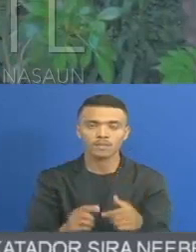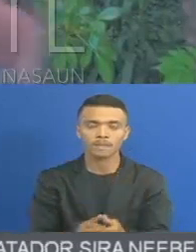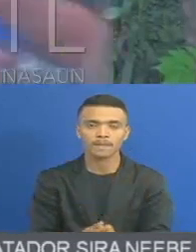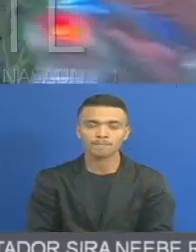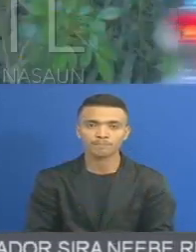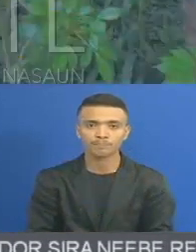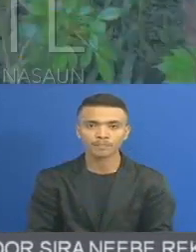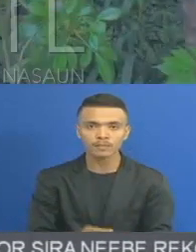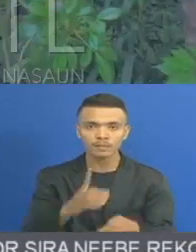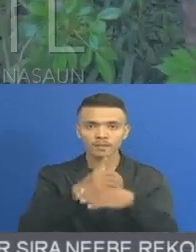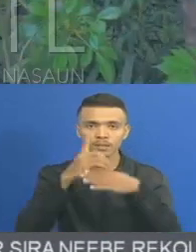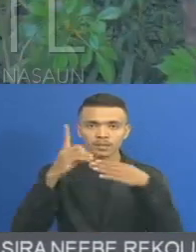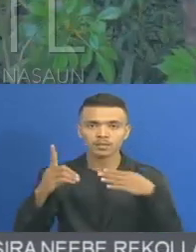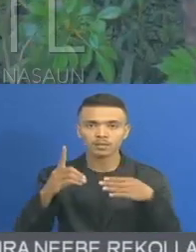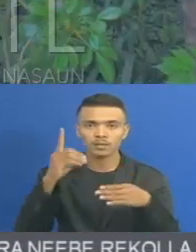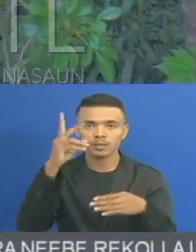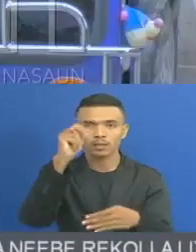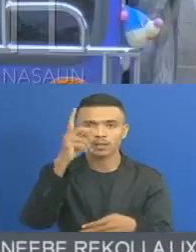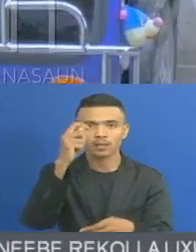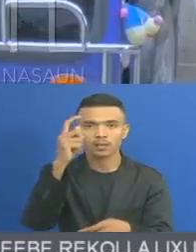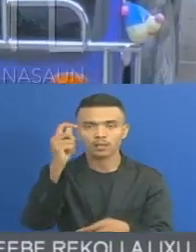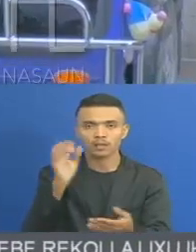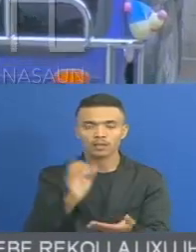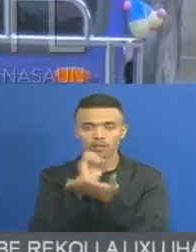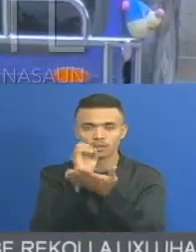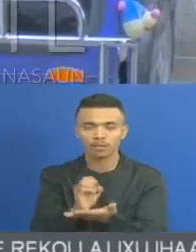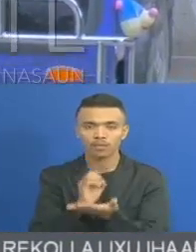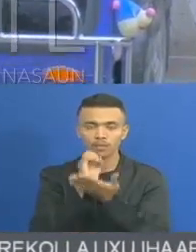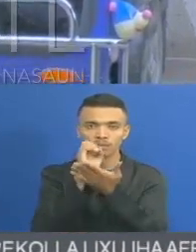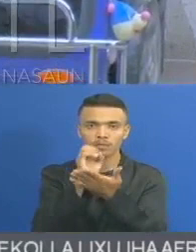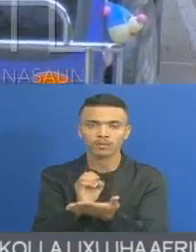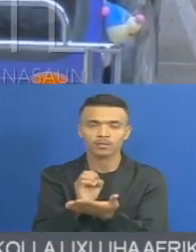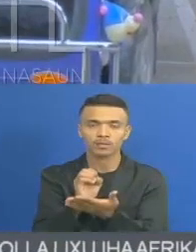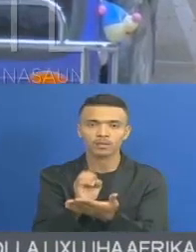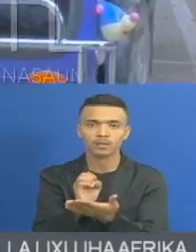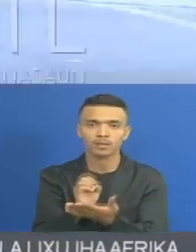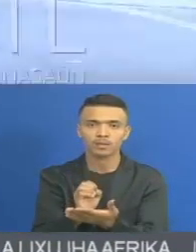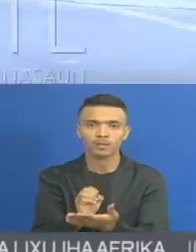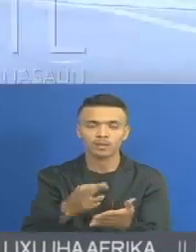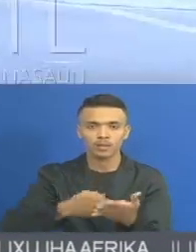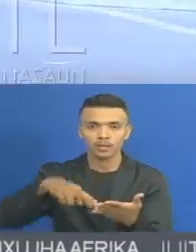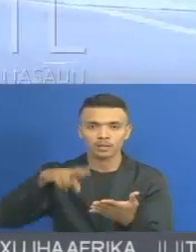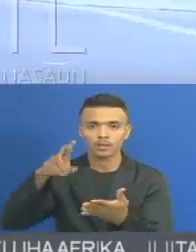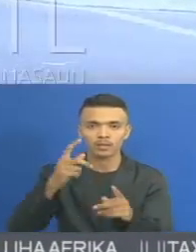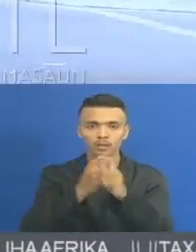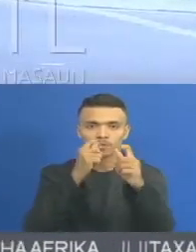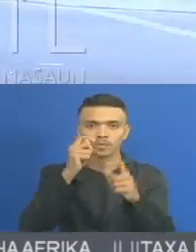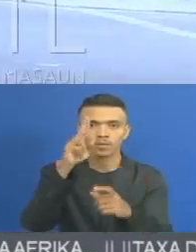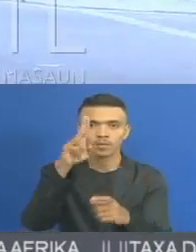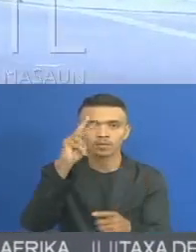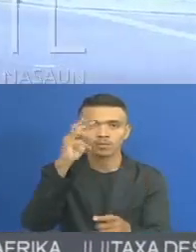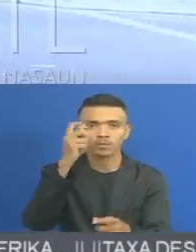Entretanto, Direção Nacional Transporte Terrestre Região Administrativa Especial Ecusiambeno resiste transporte TomTom